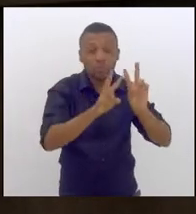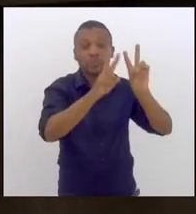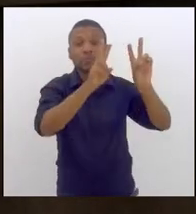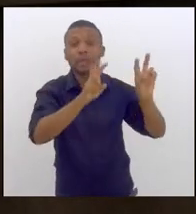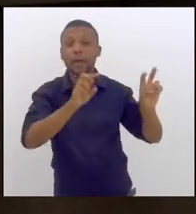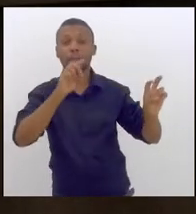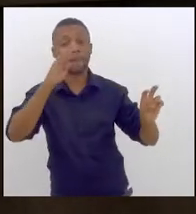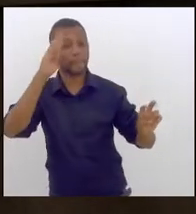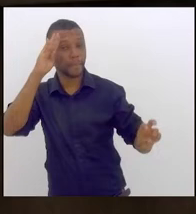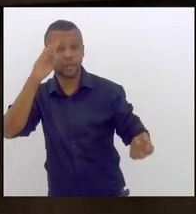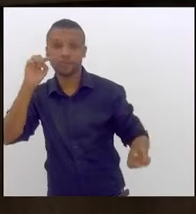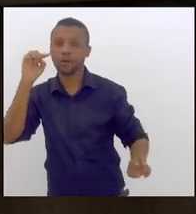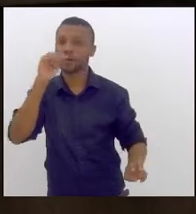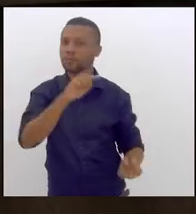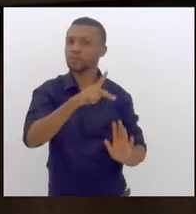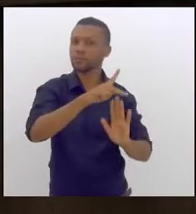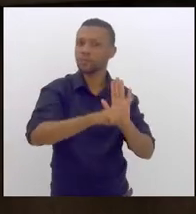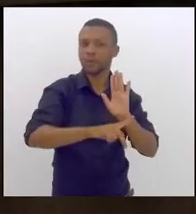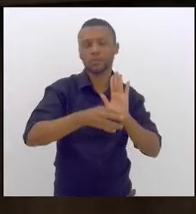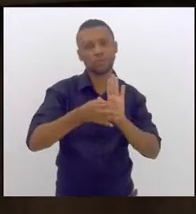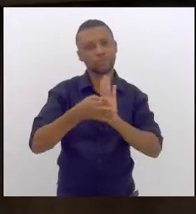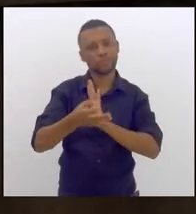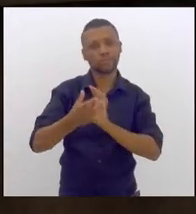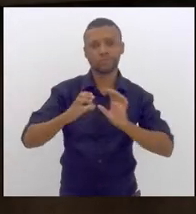O parecer na CCJ é pela